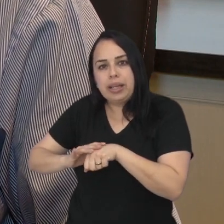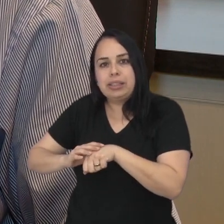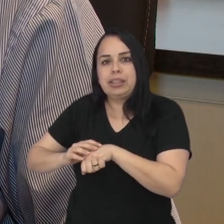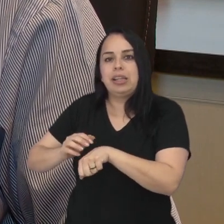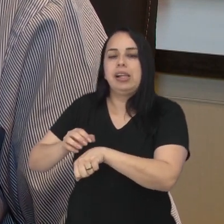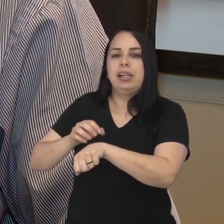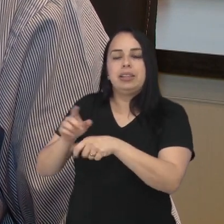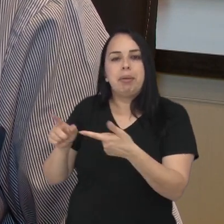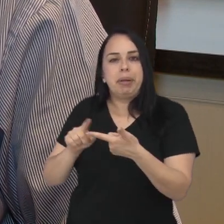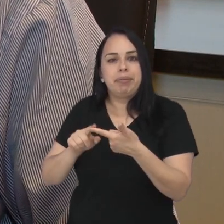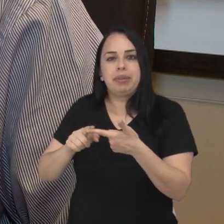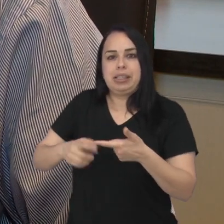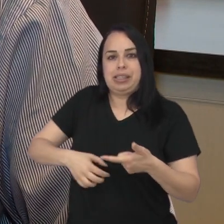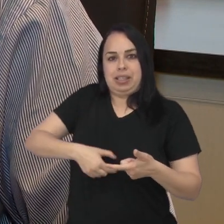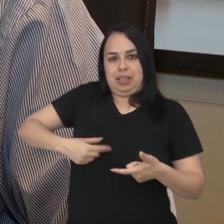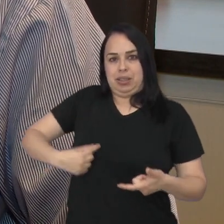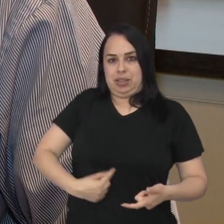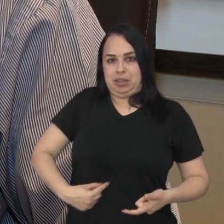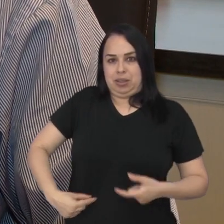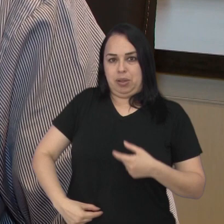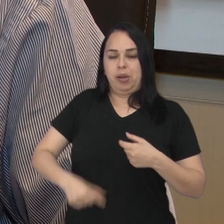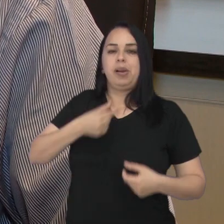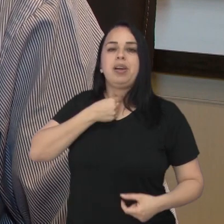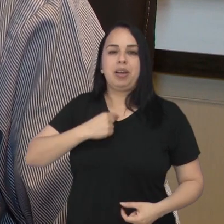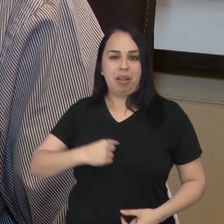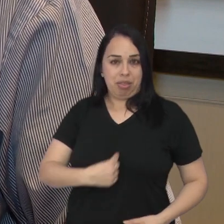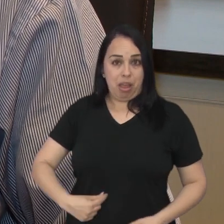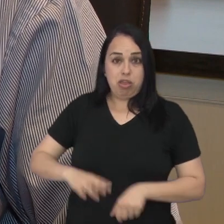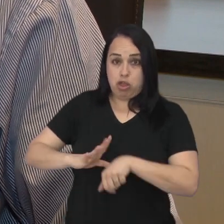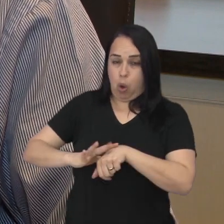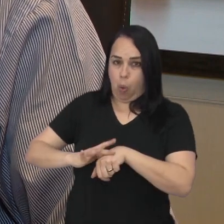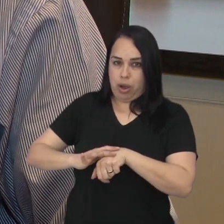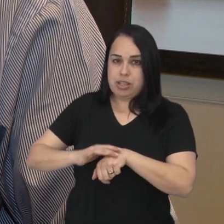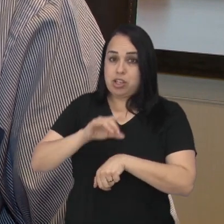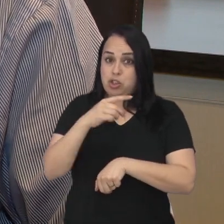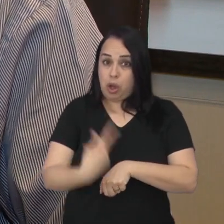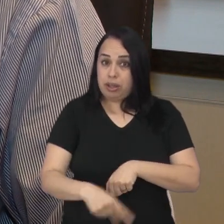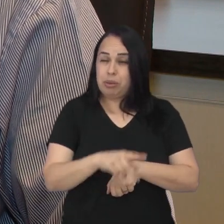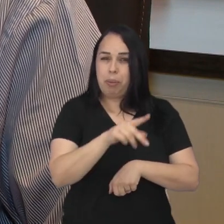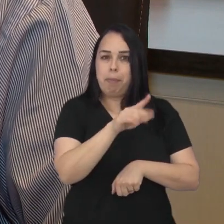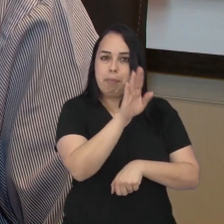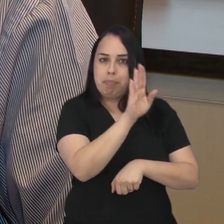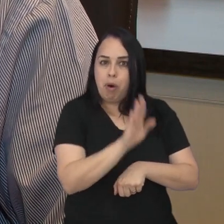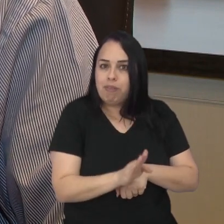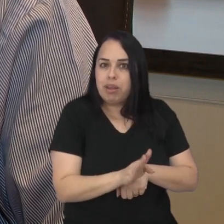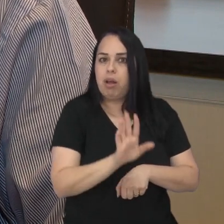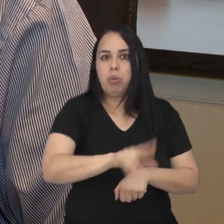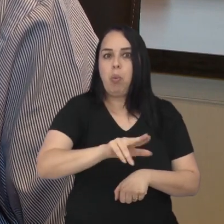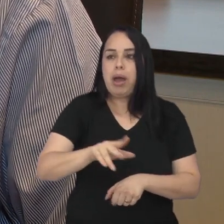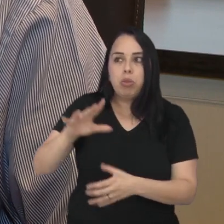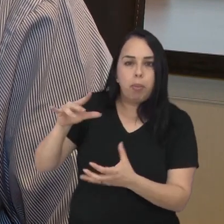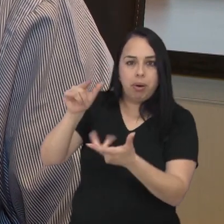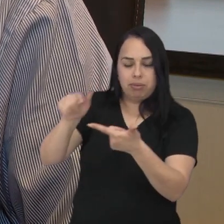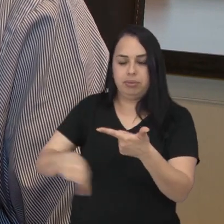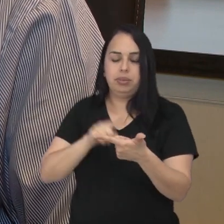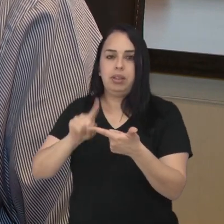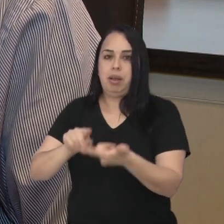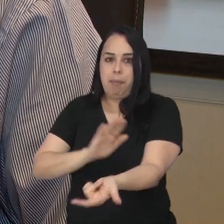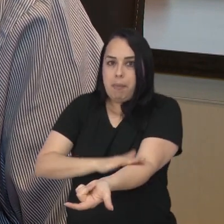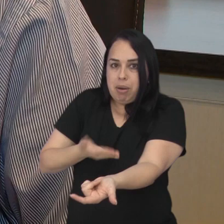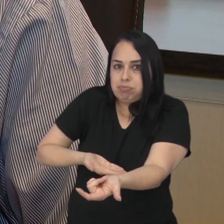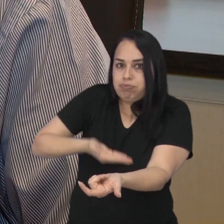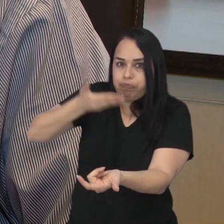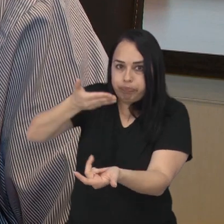de doenças de irritação da mucosa gástrica, da gastrite, que acomete aí boa parte da população, não só brasileira, mas mundial. A